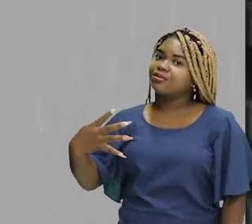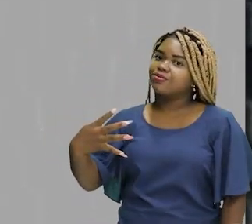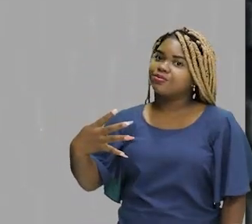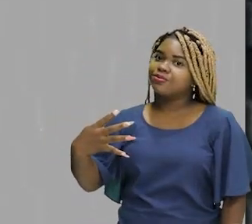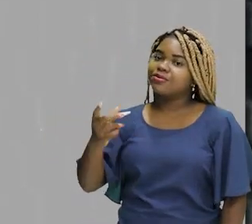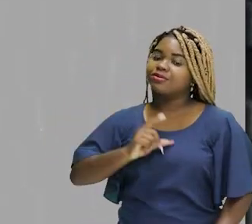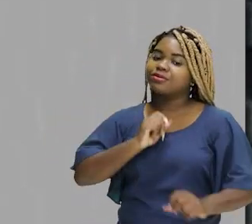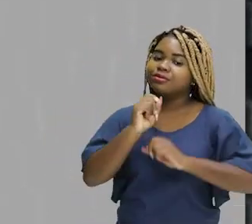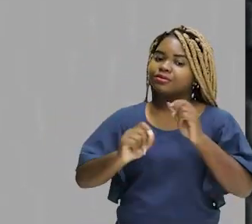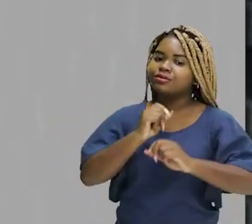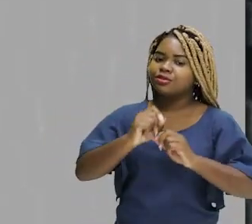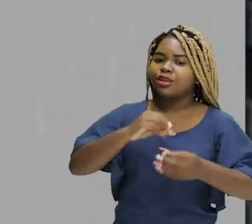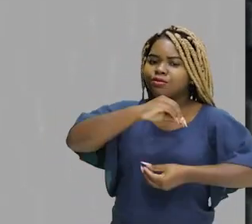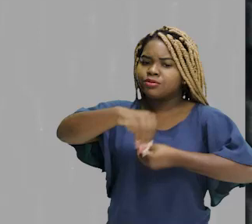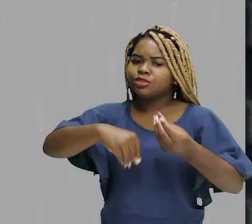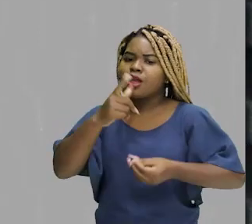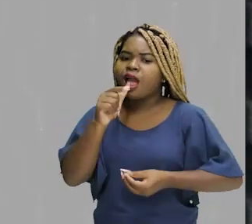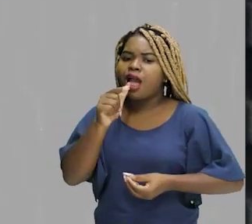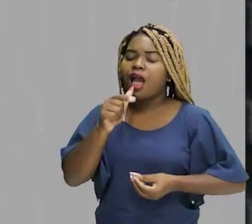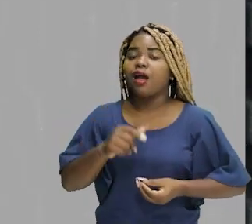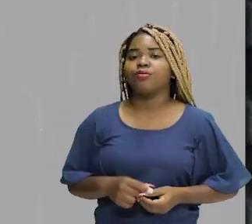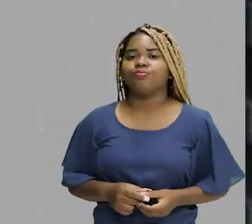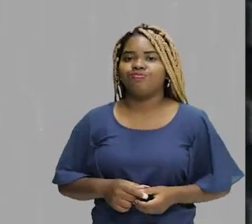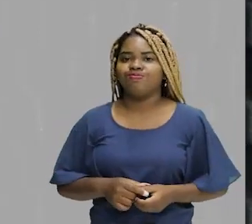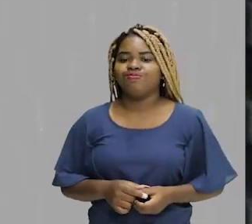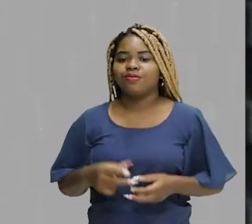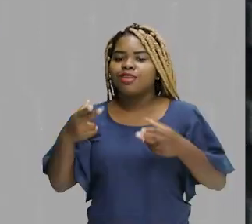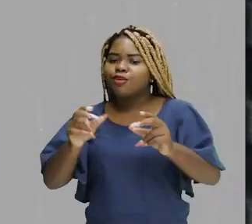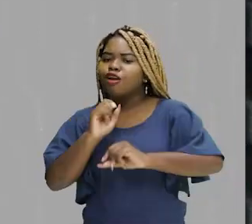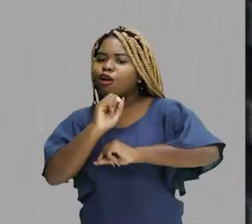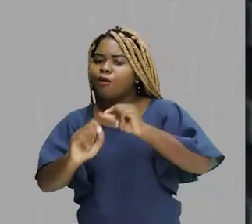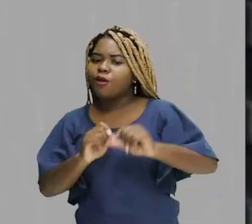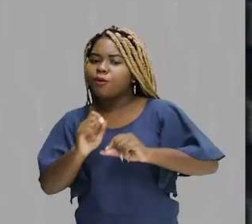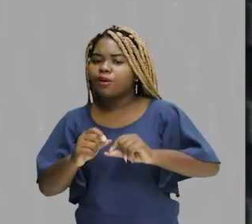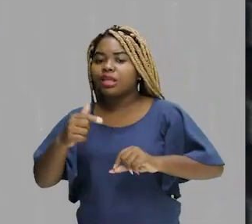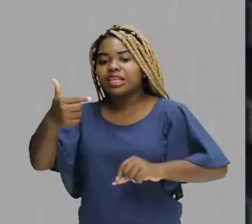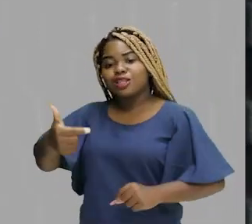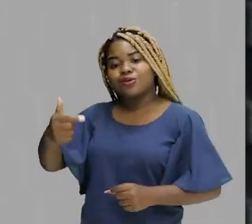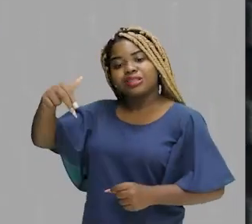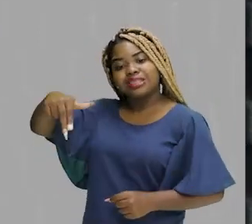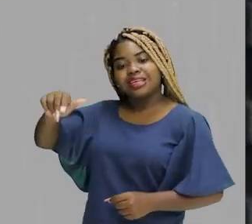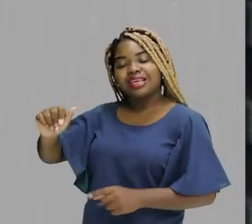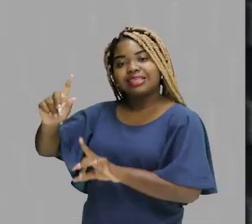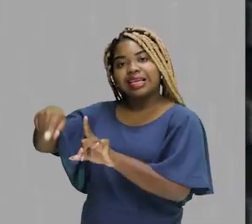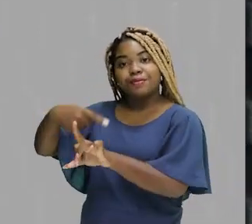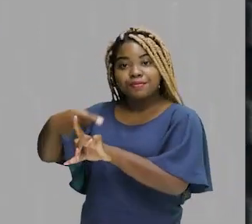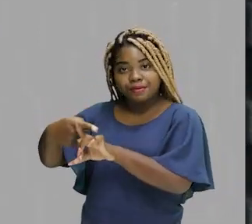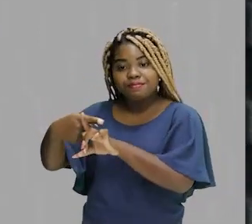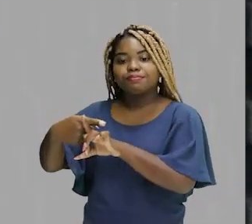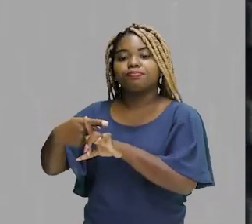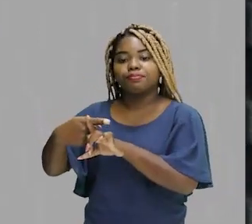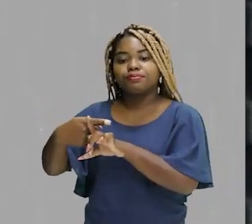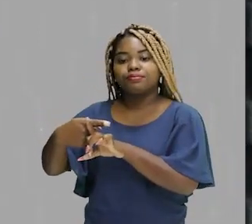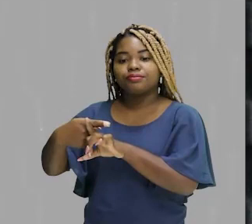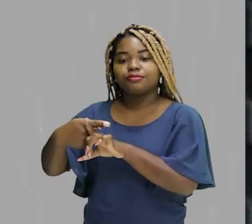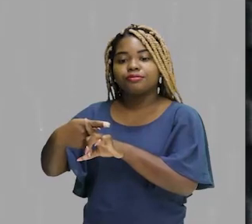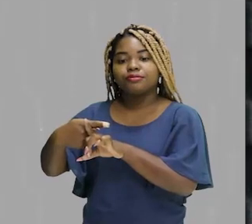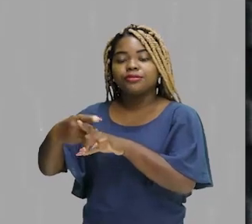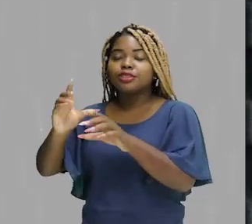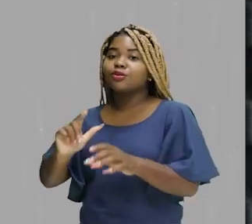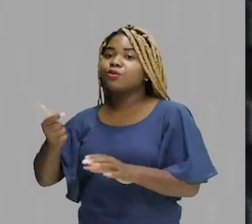se dissociar em 2 átomos de sódio, 2 Na+, e um